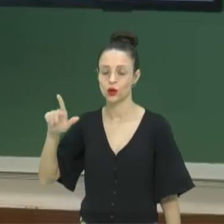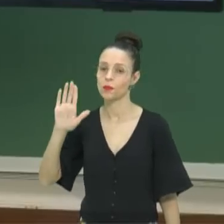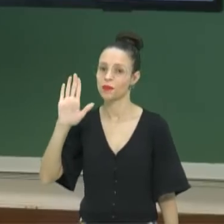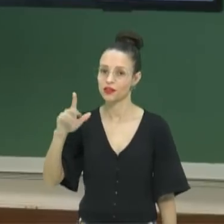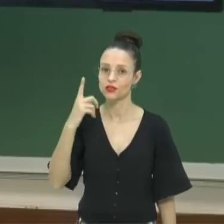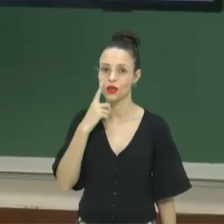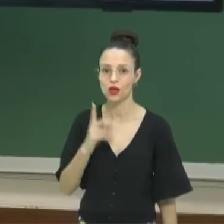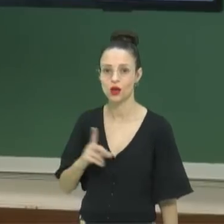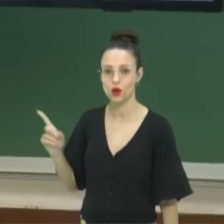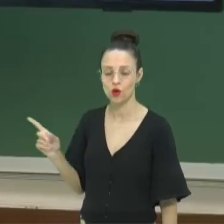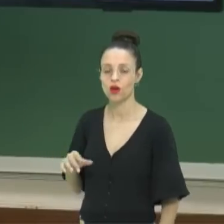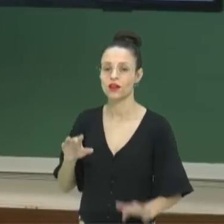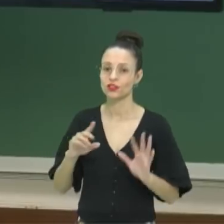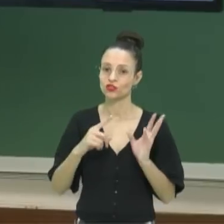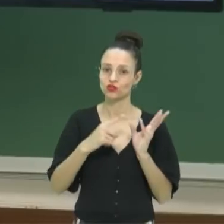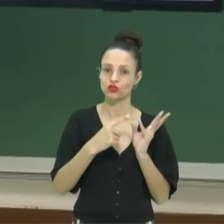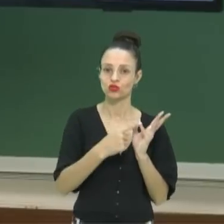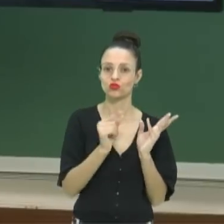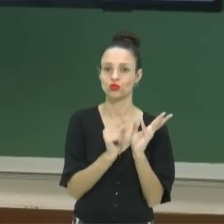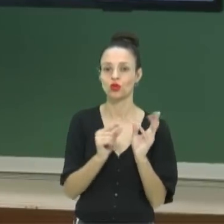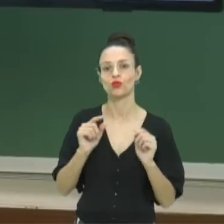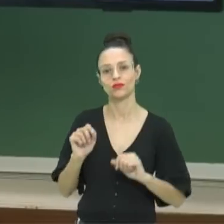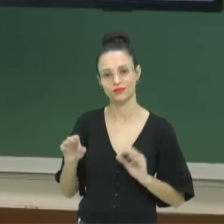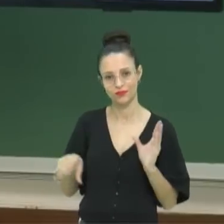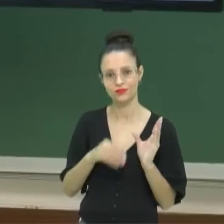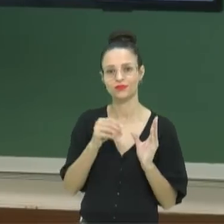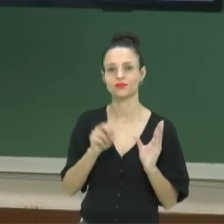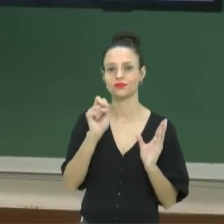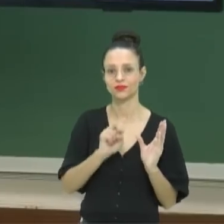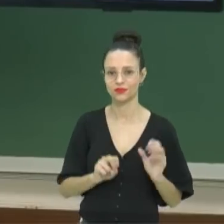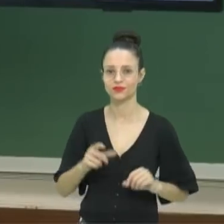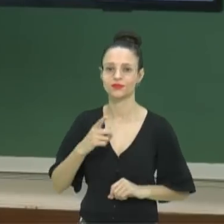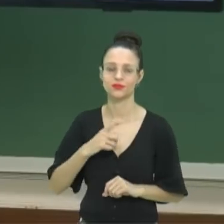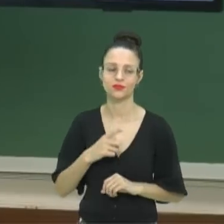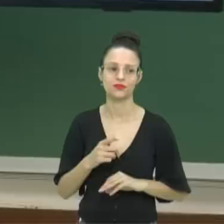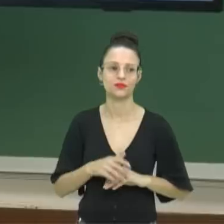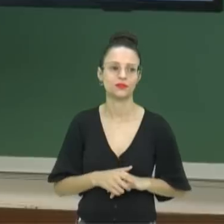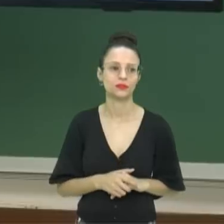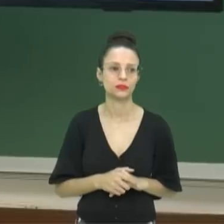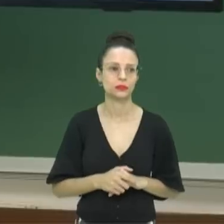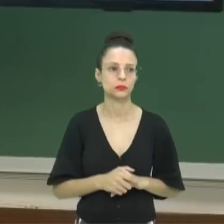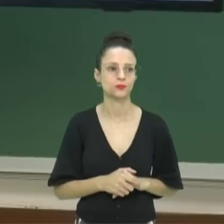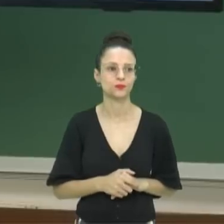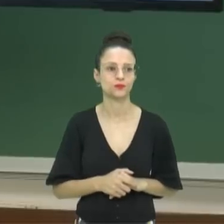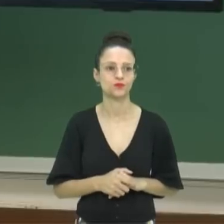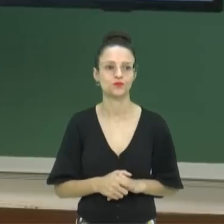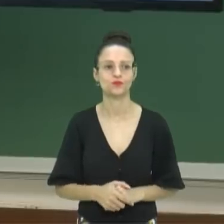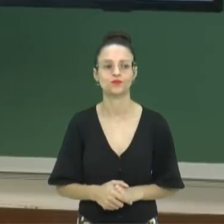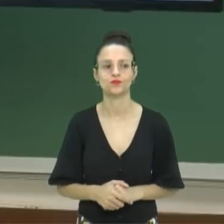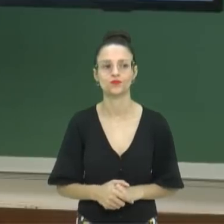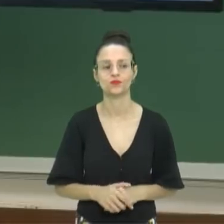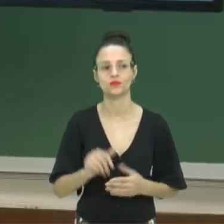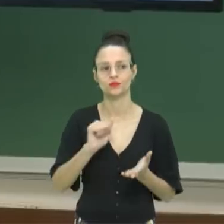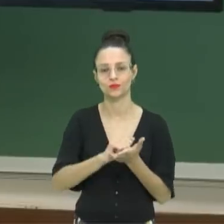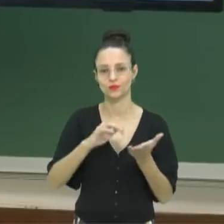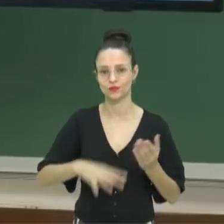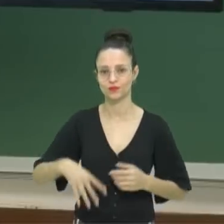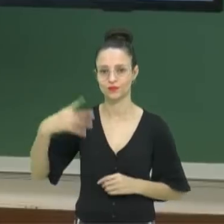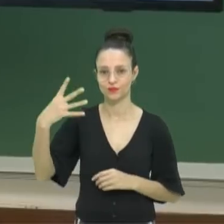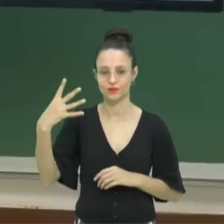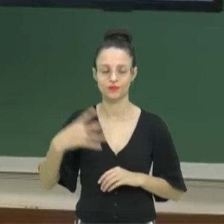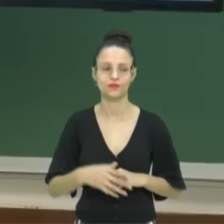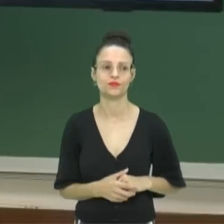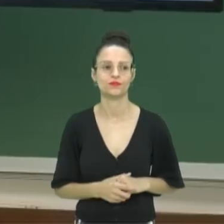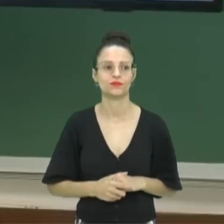ditongo agora. Ela só é ditongo depois que ela vai para o plural, né? Atividade